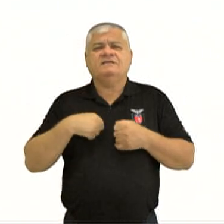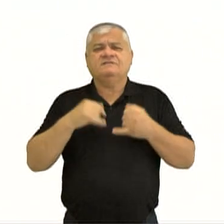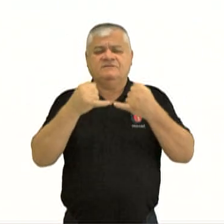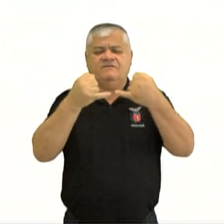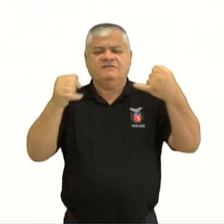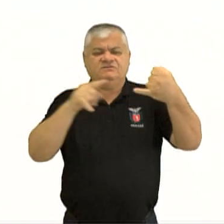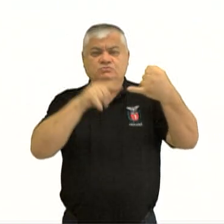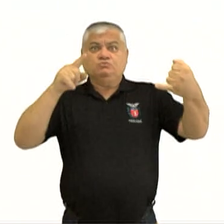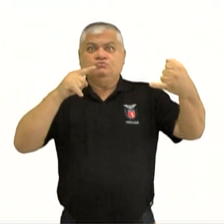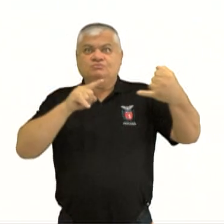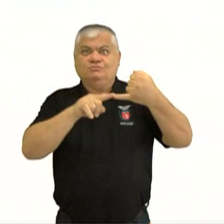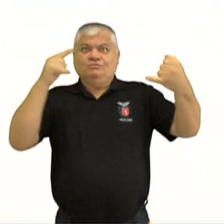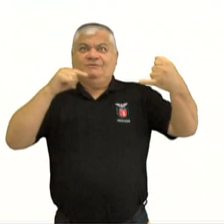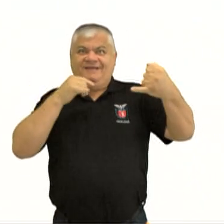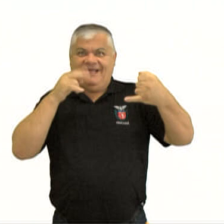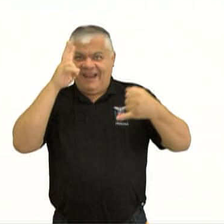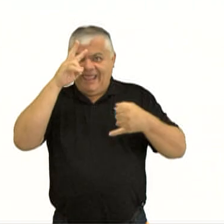desencapado?